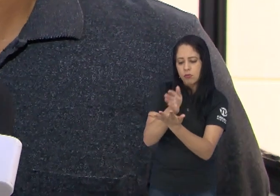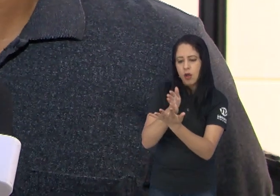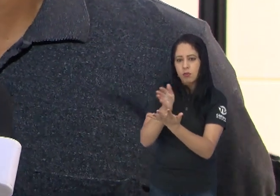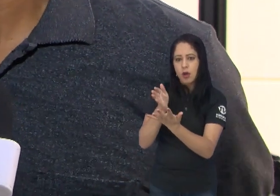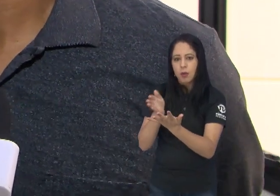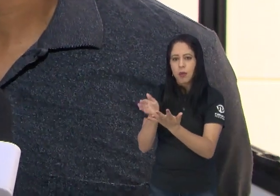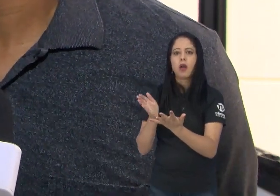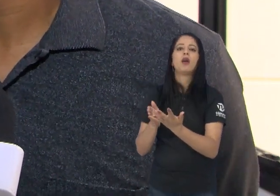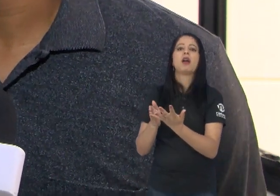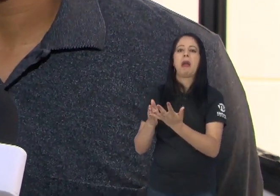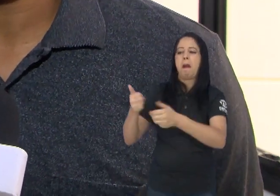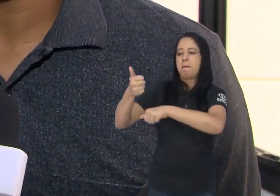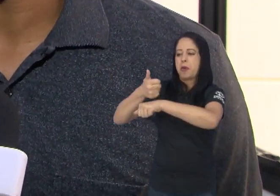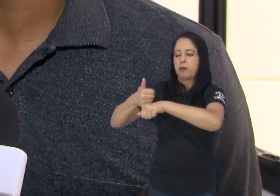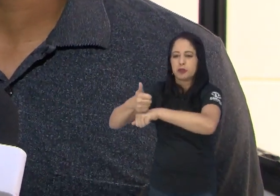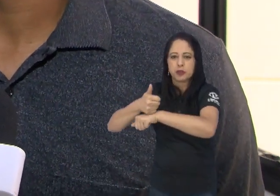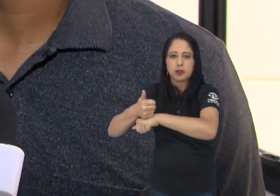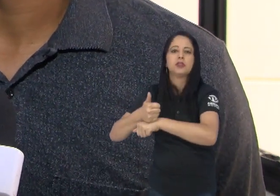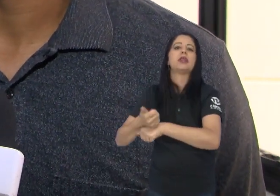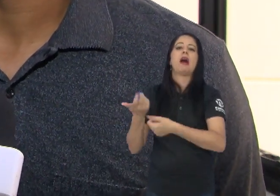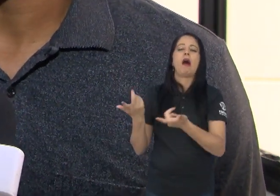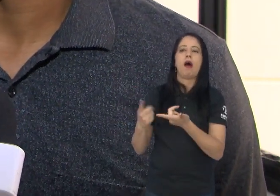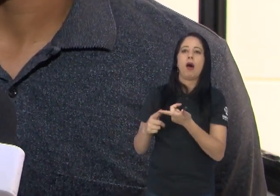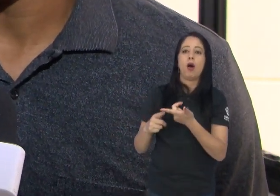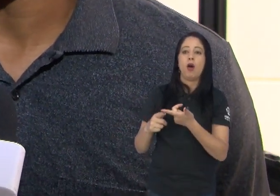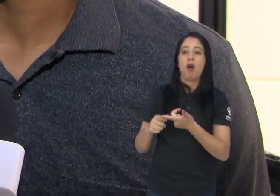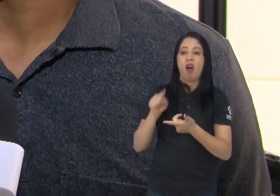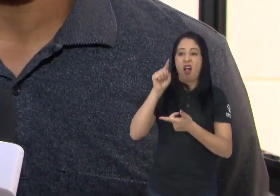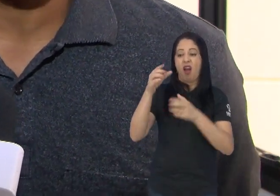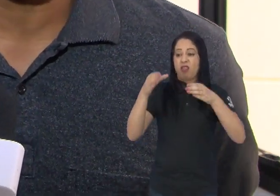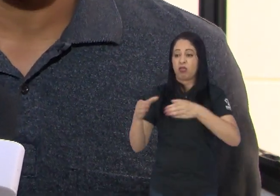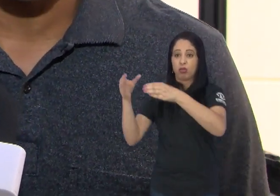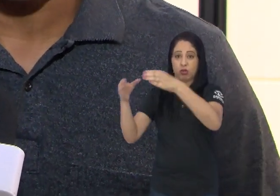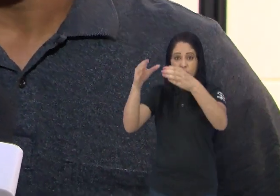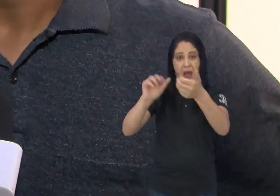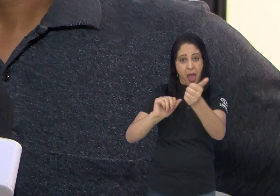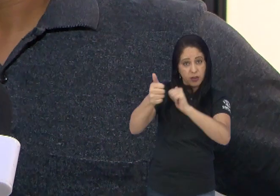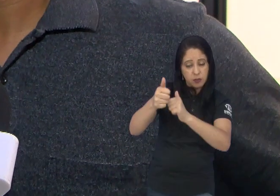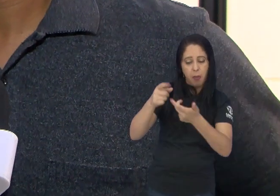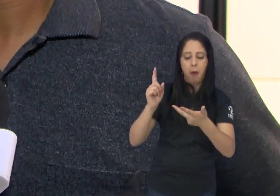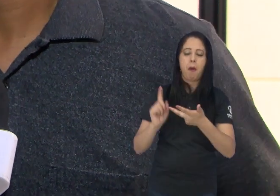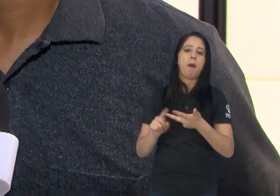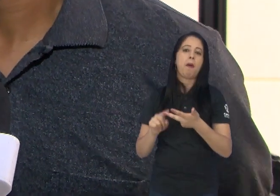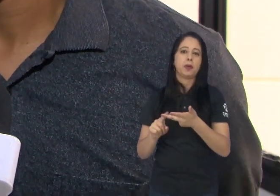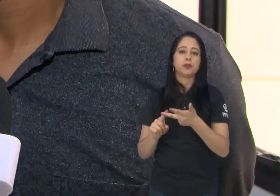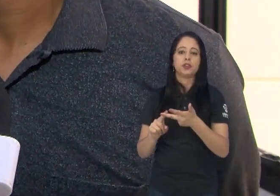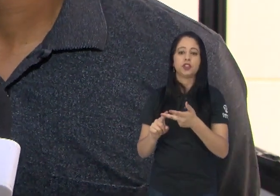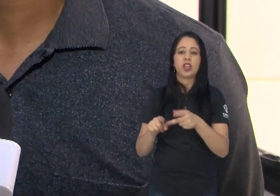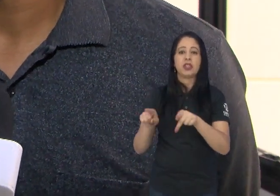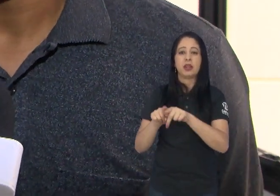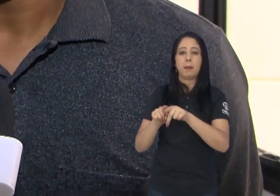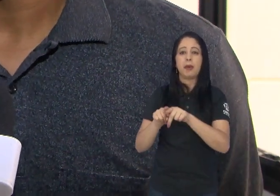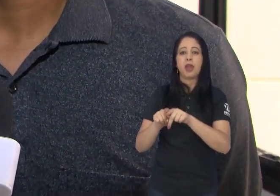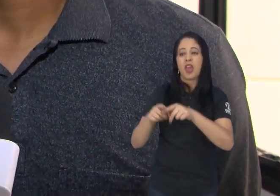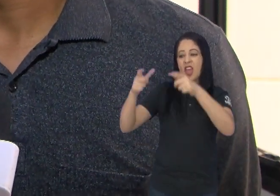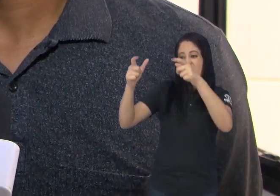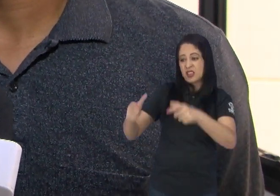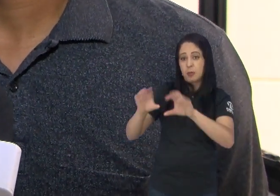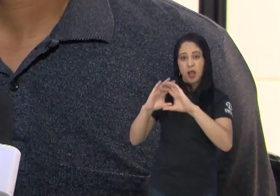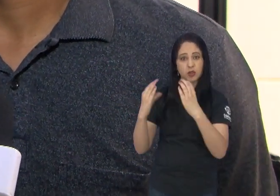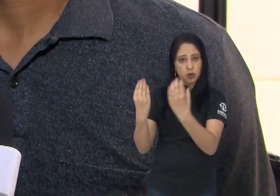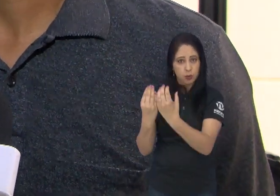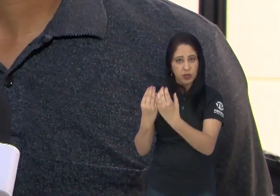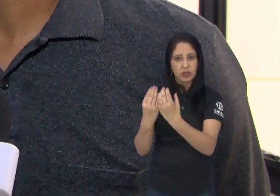Esporte de alto rendimento, os esportes, né, nas comunidades, nos salões, né, comunitários. Então é